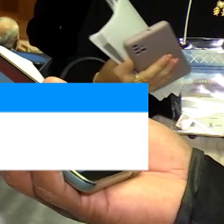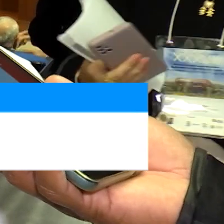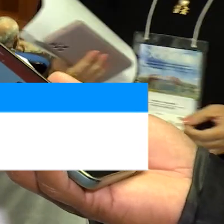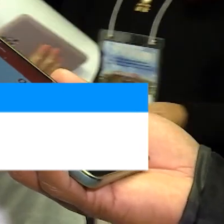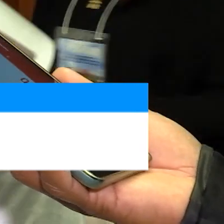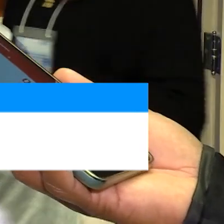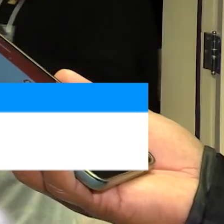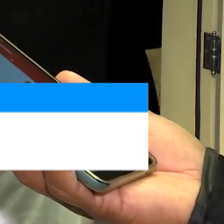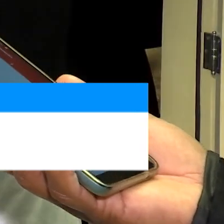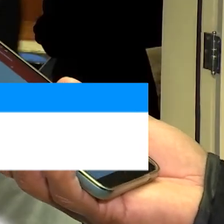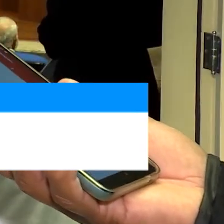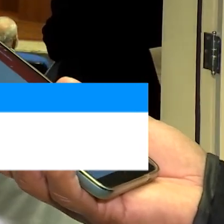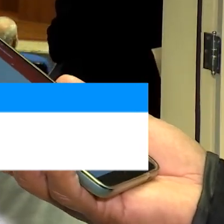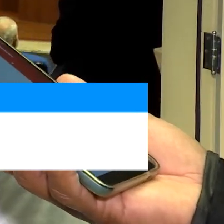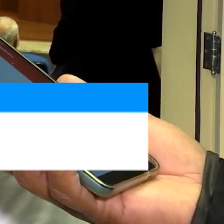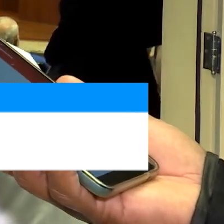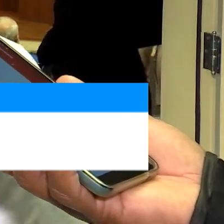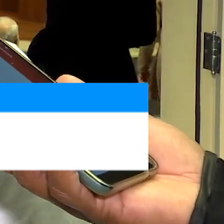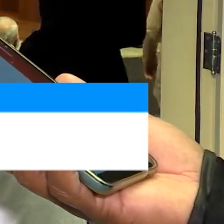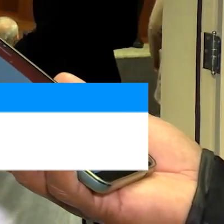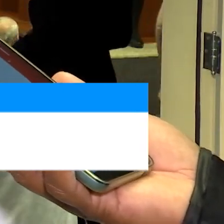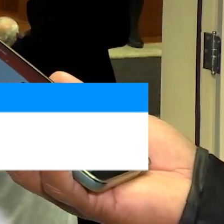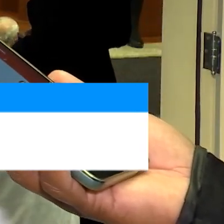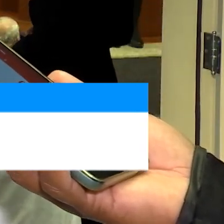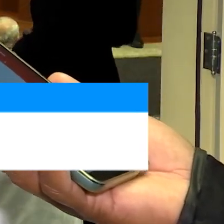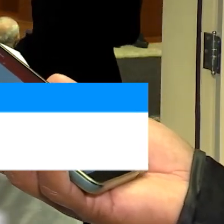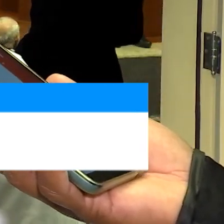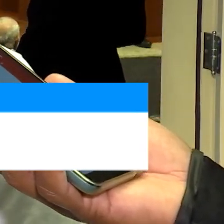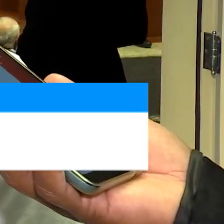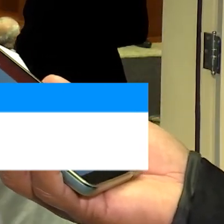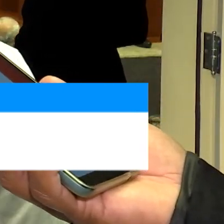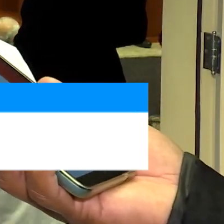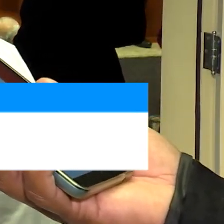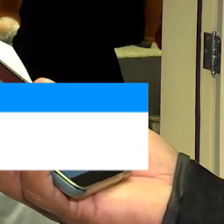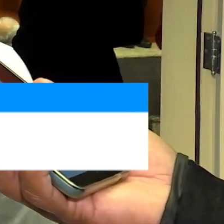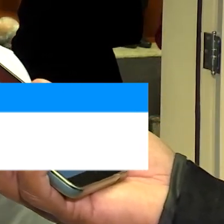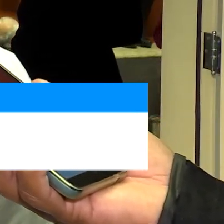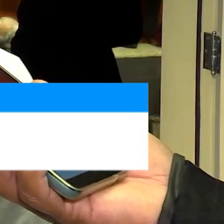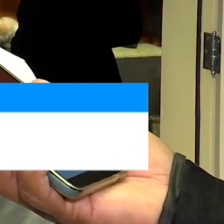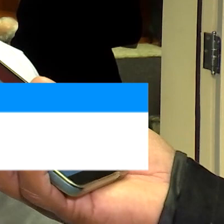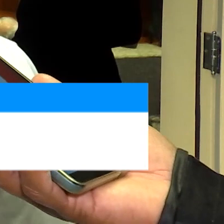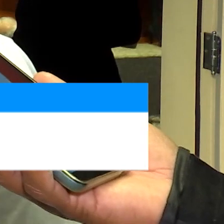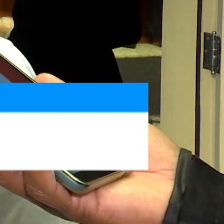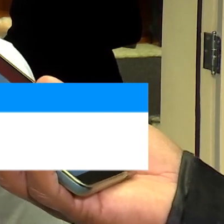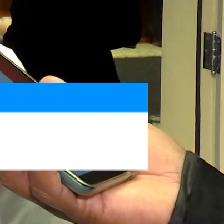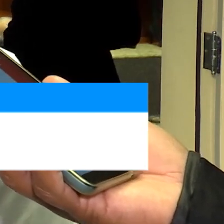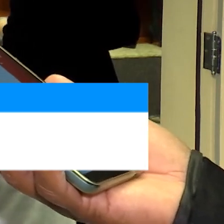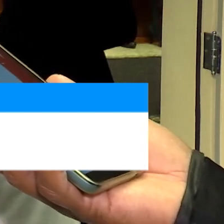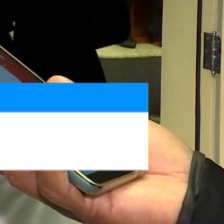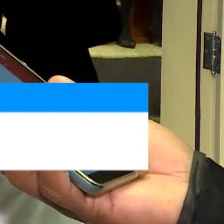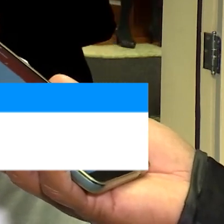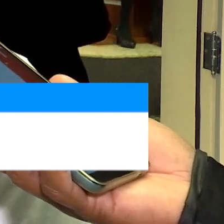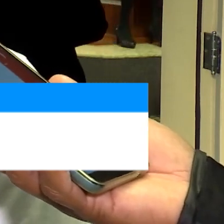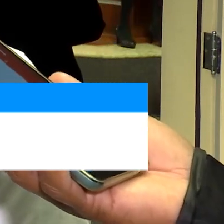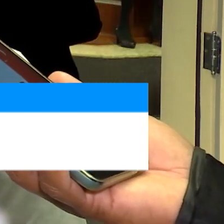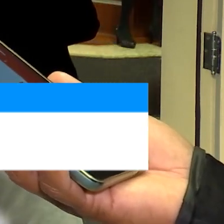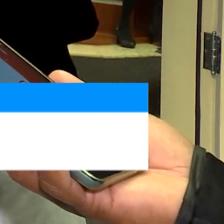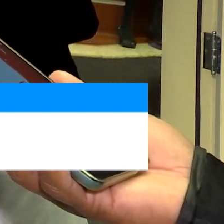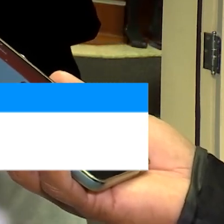a sua contribuição nessa formação e esse projeto tem dado espaço a nível nacional e até mesmo a nível